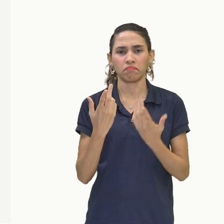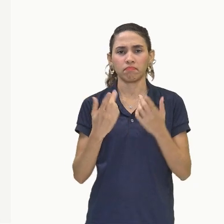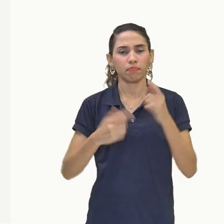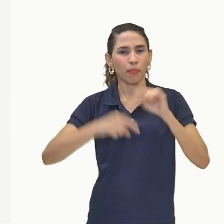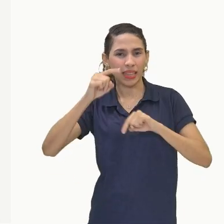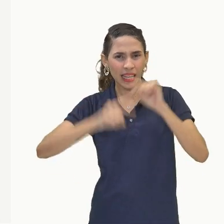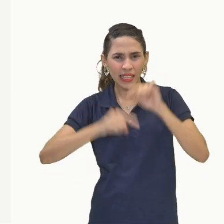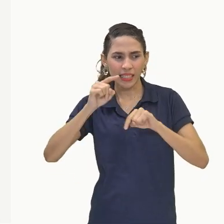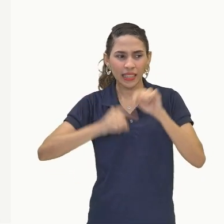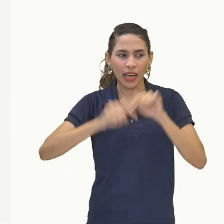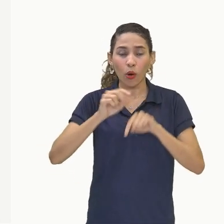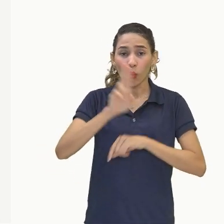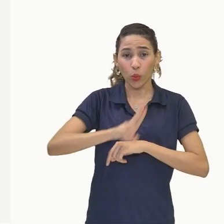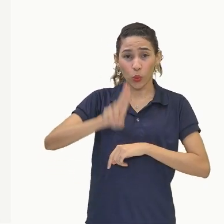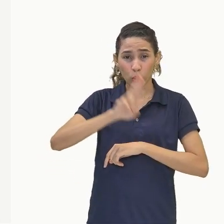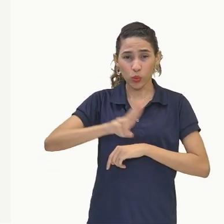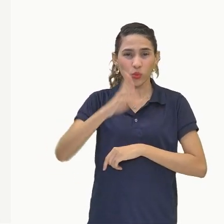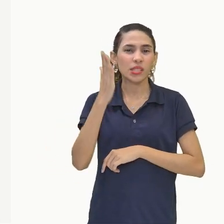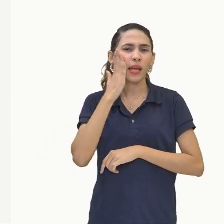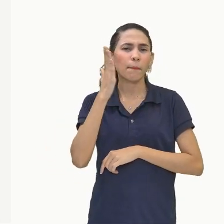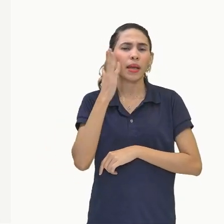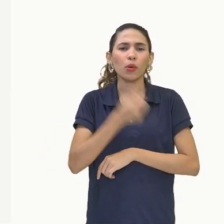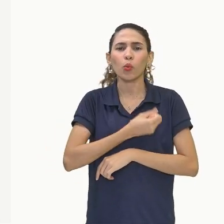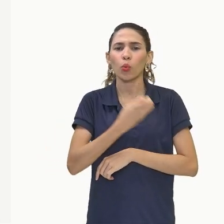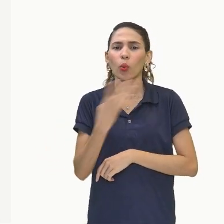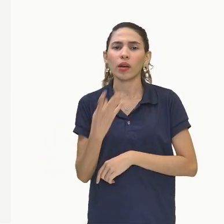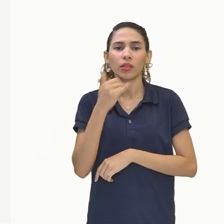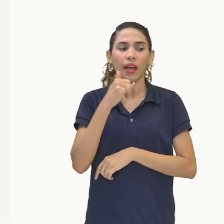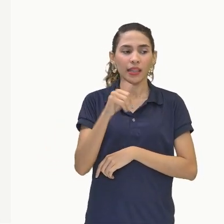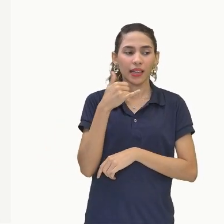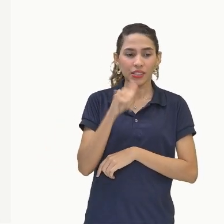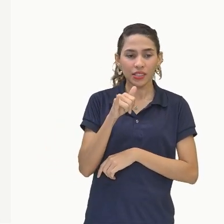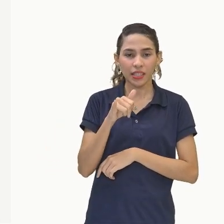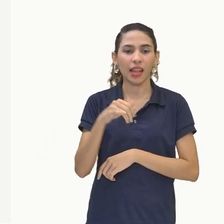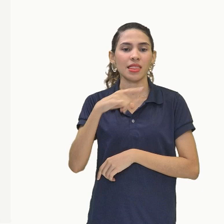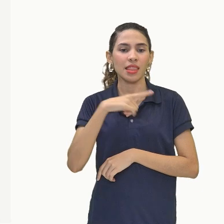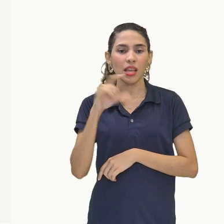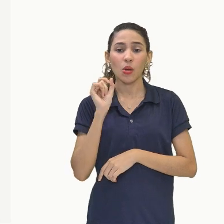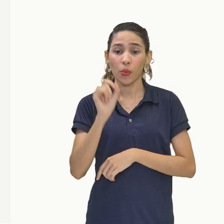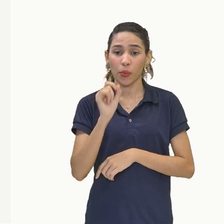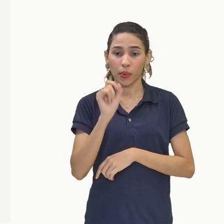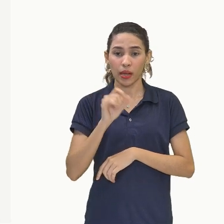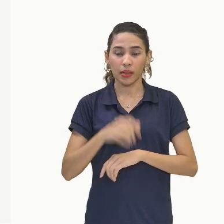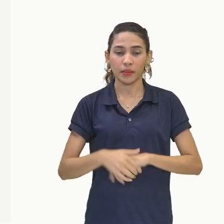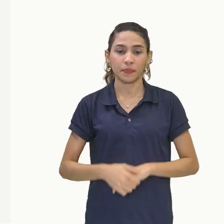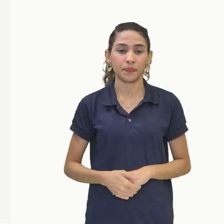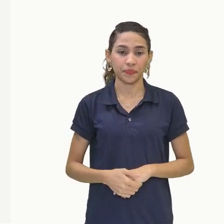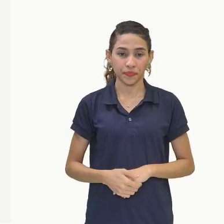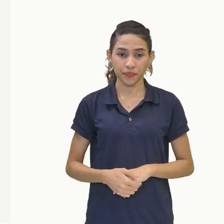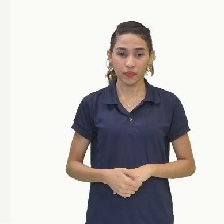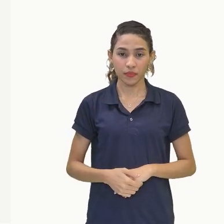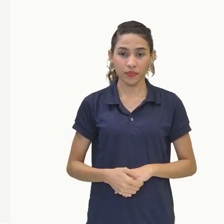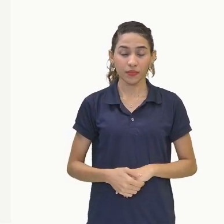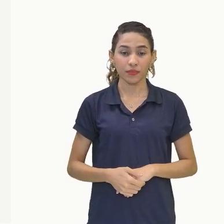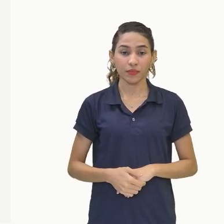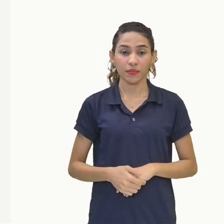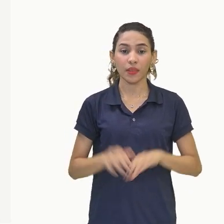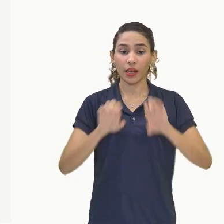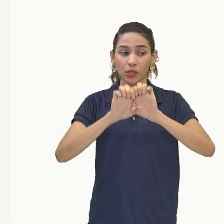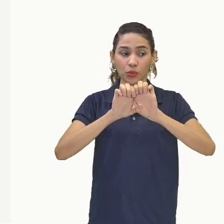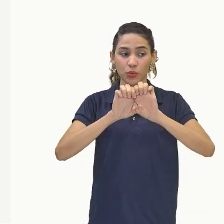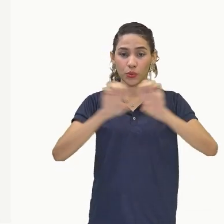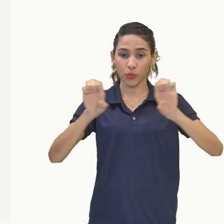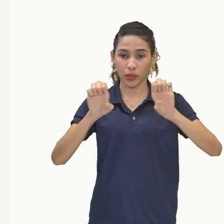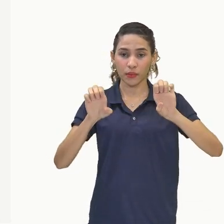saber o consumo de energia, você tem aqui a seguinte equação. Você